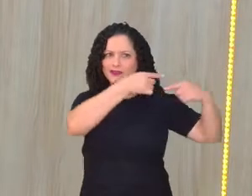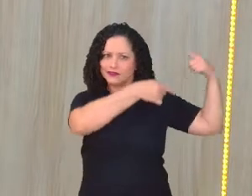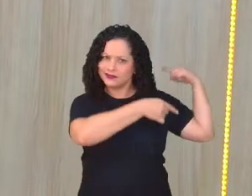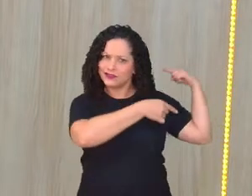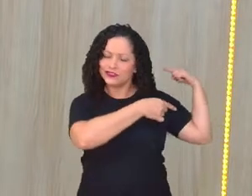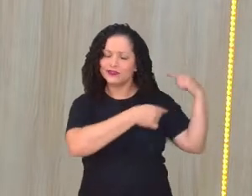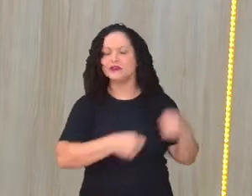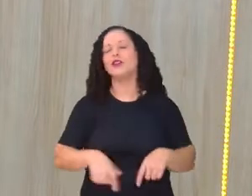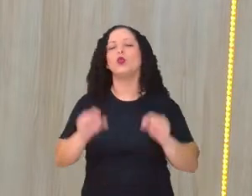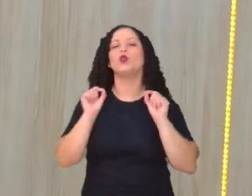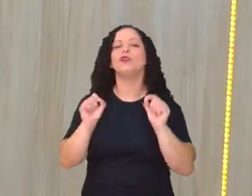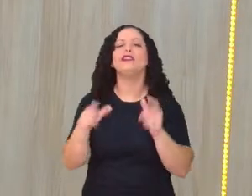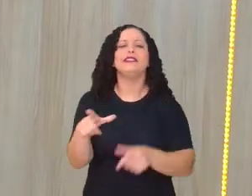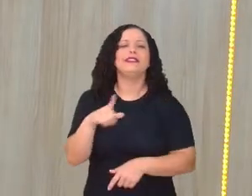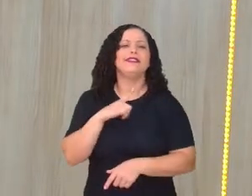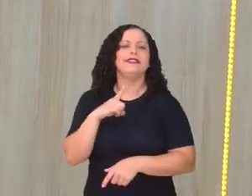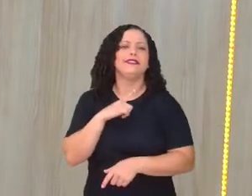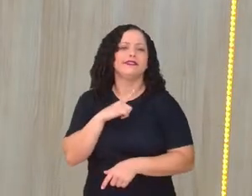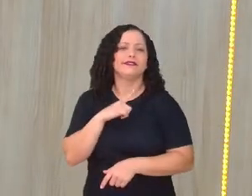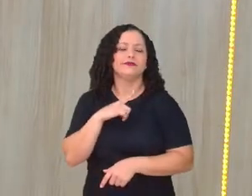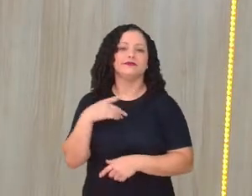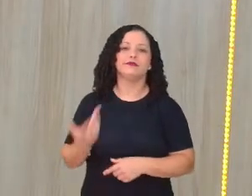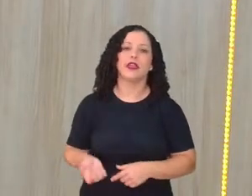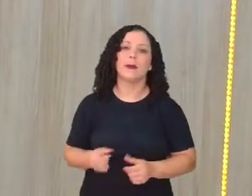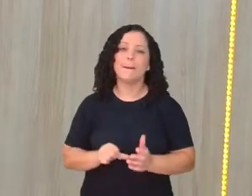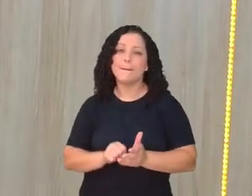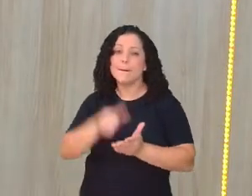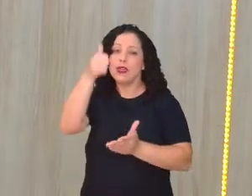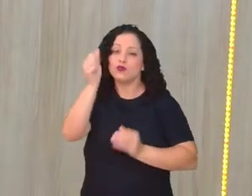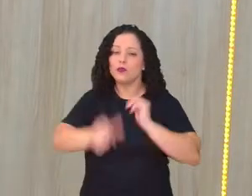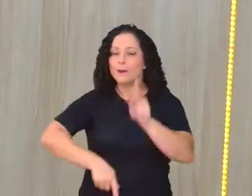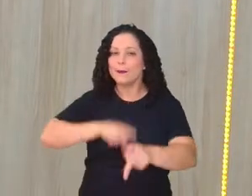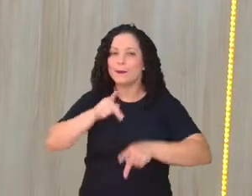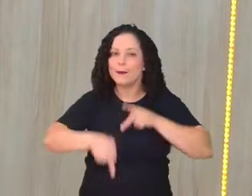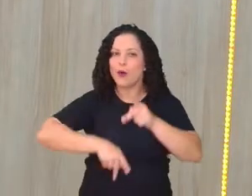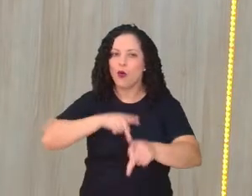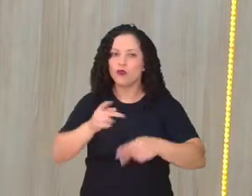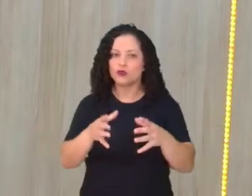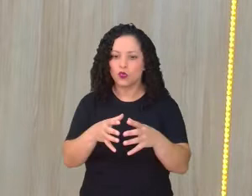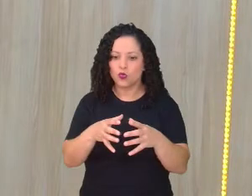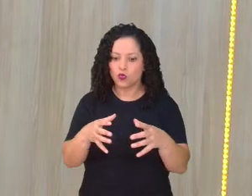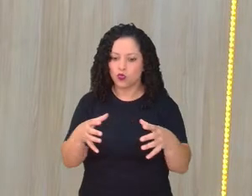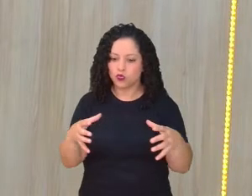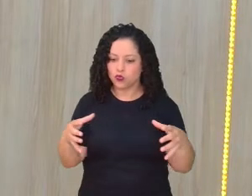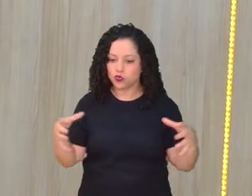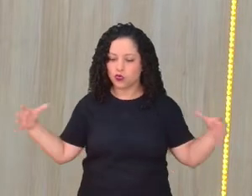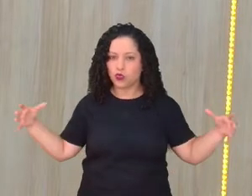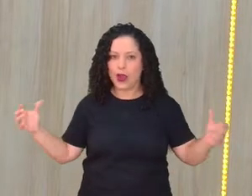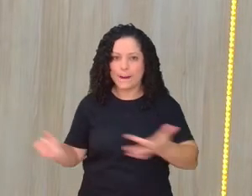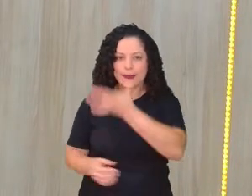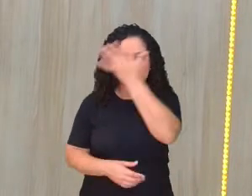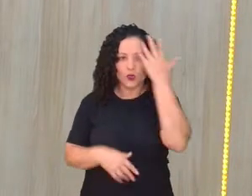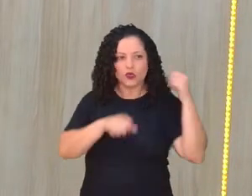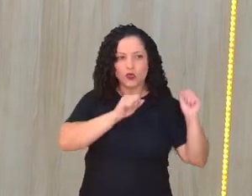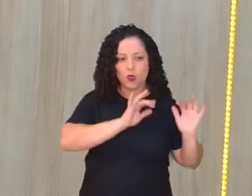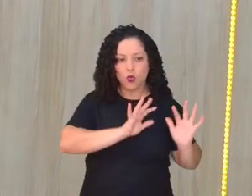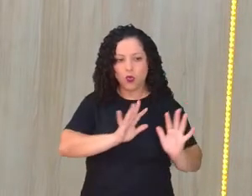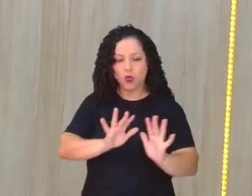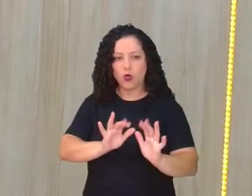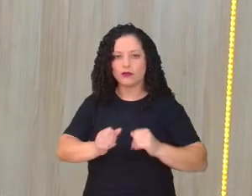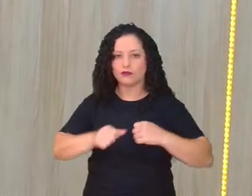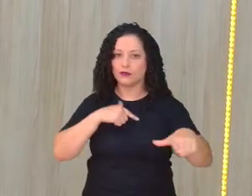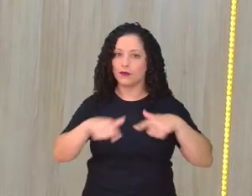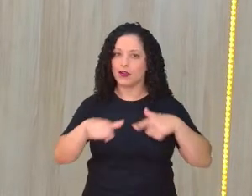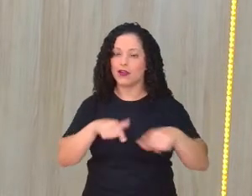gente tinha. As primeiras civilizações, né, quando elas desenvolvem, os primeiros grupos humanos, quando desenvolvem a